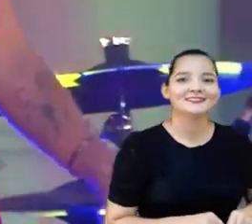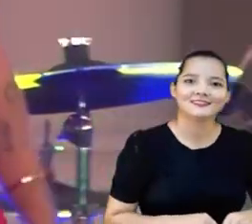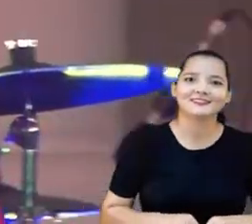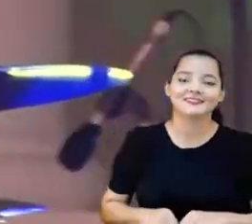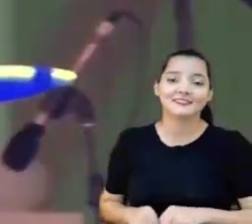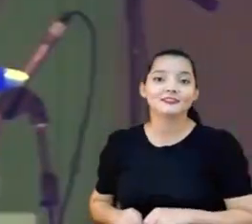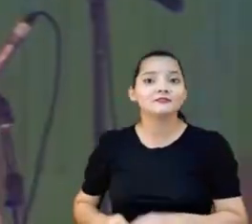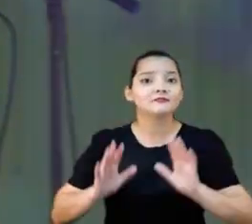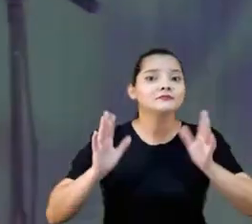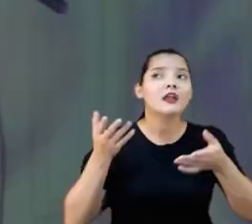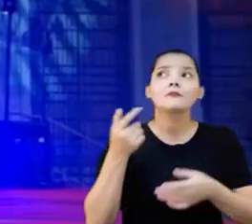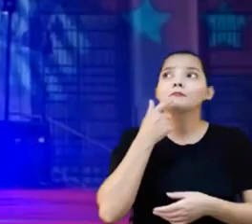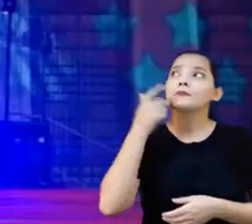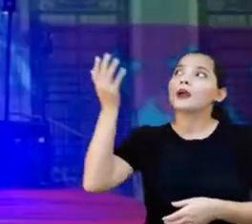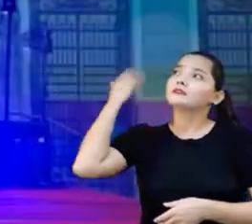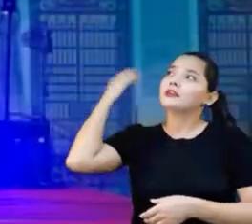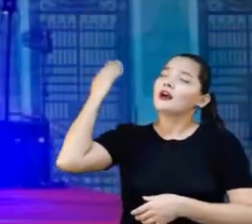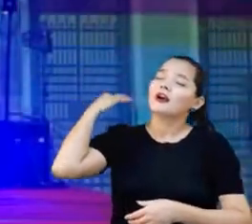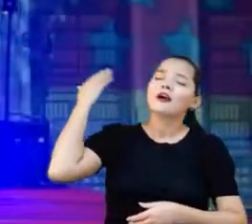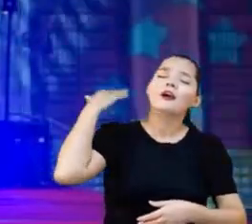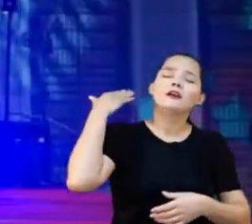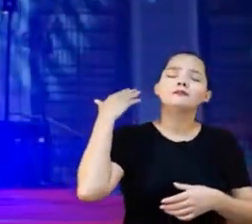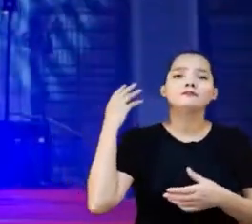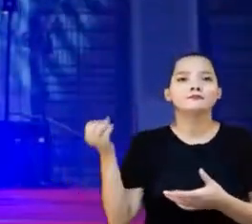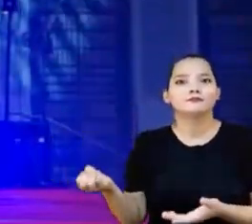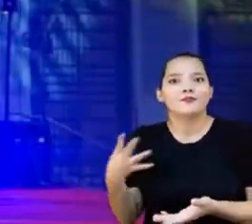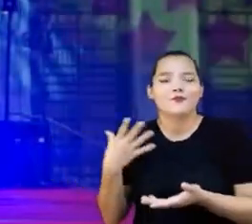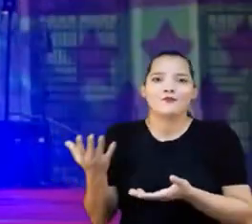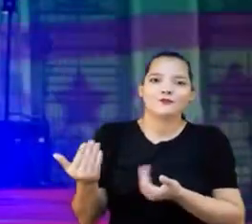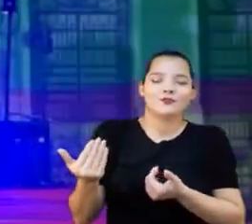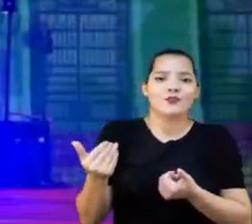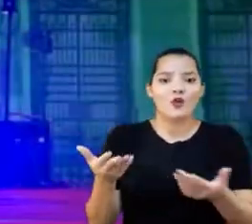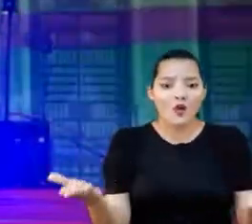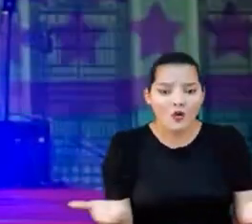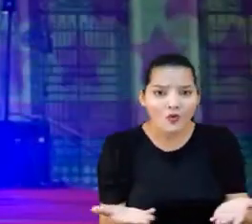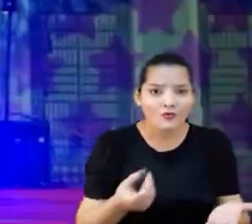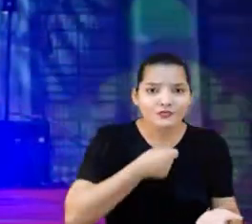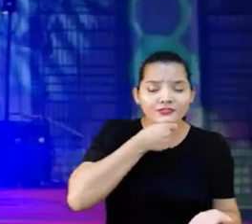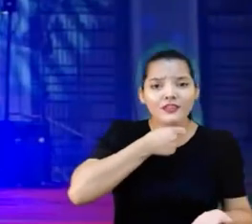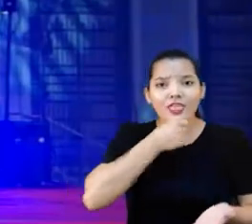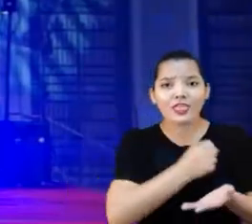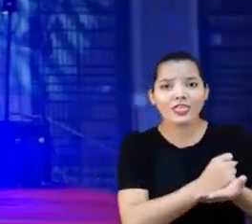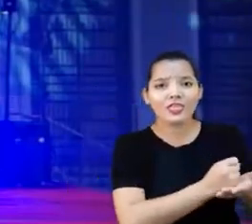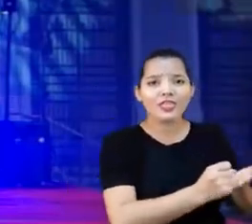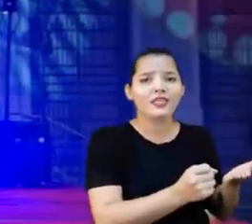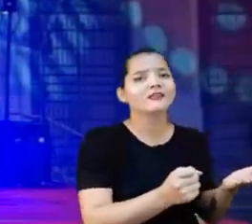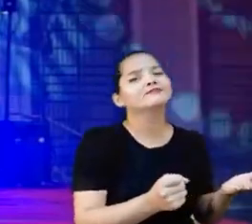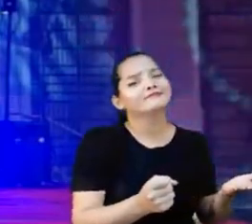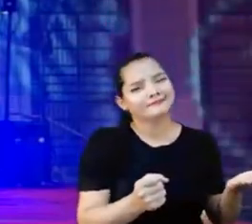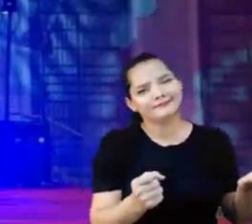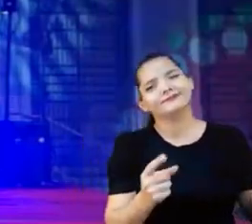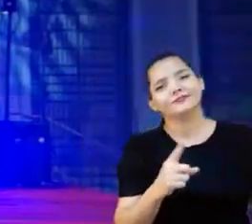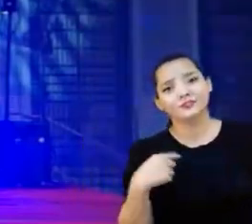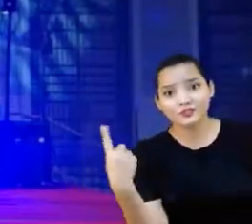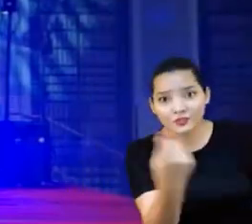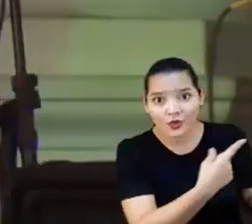E o que algum tempo era jovem, novo, hoje é antigo,